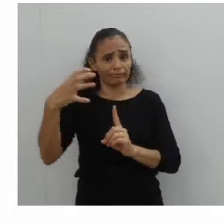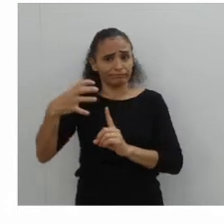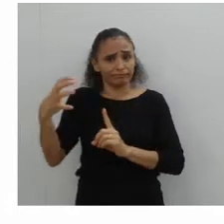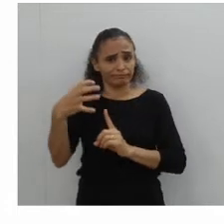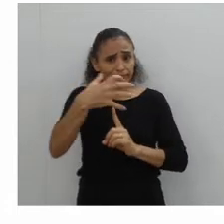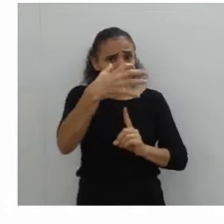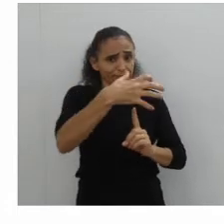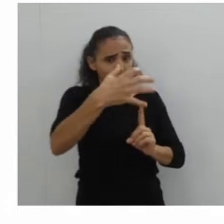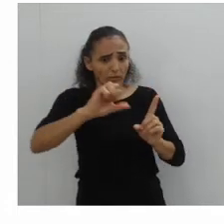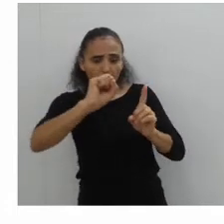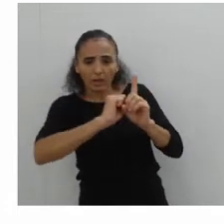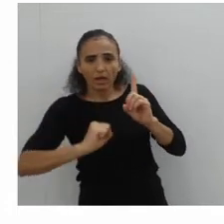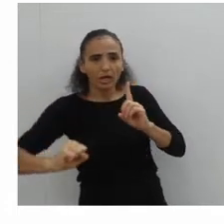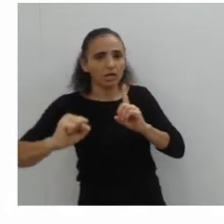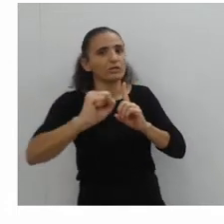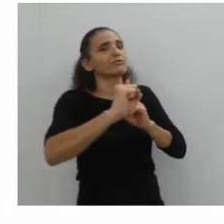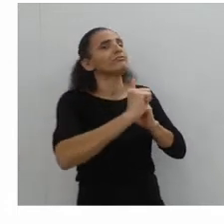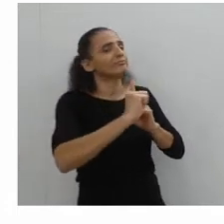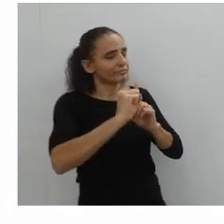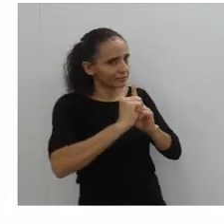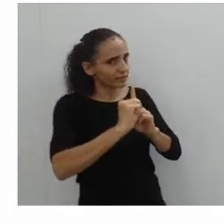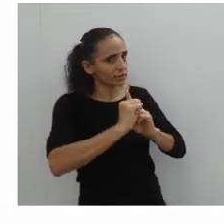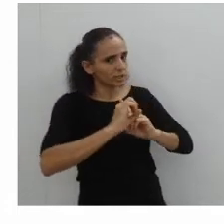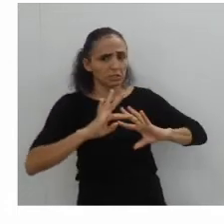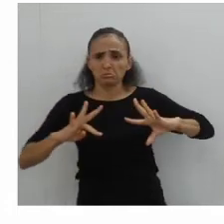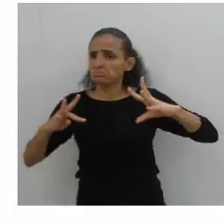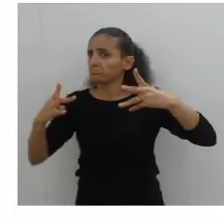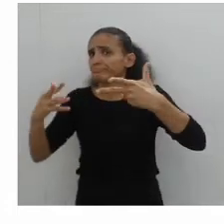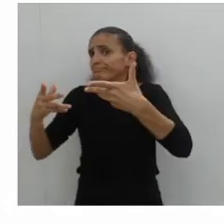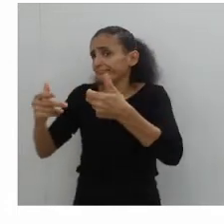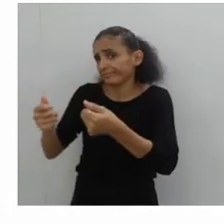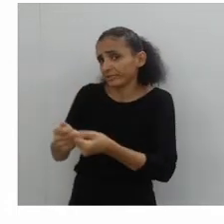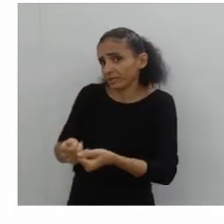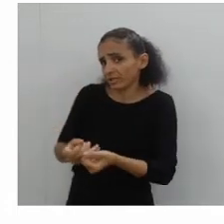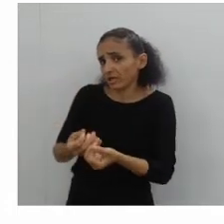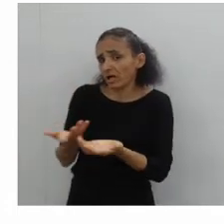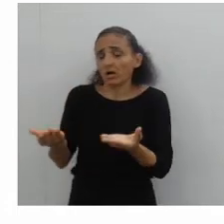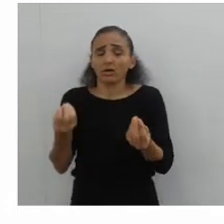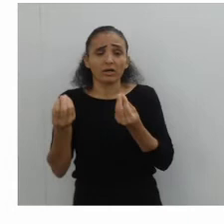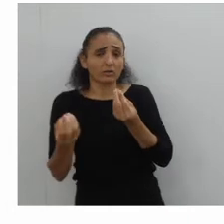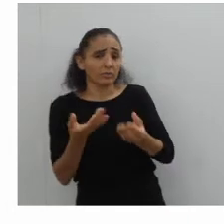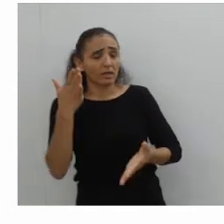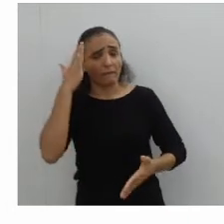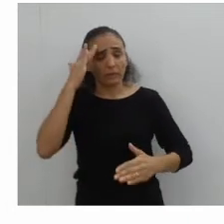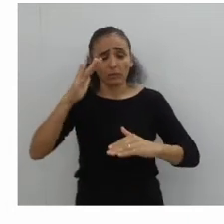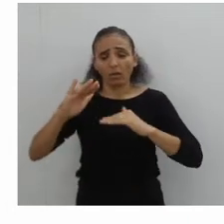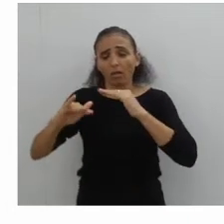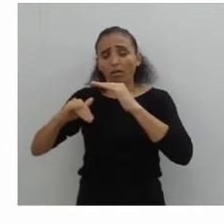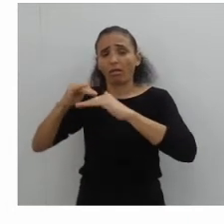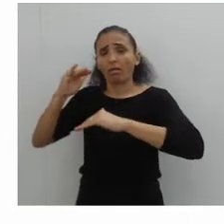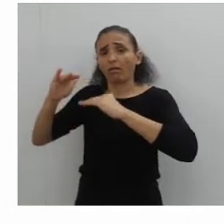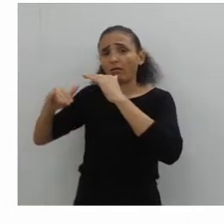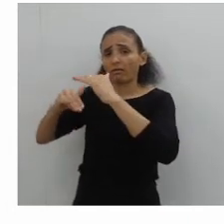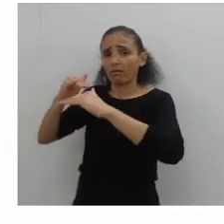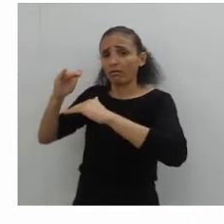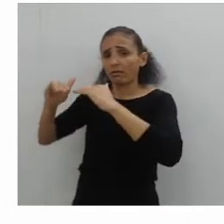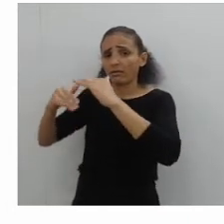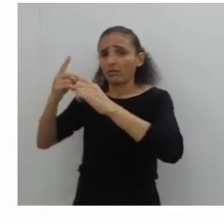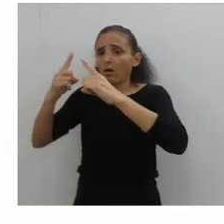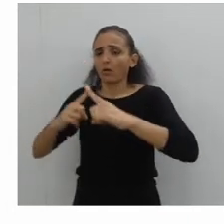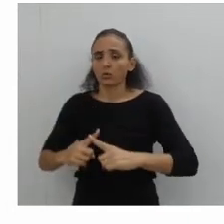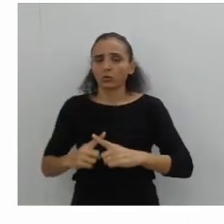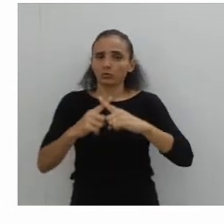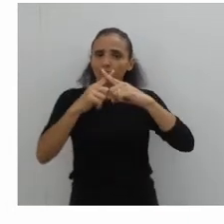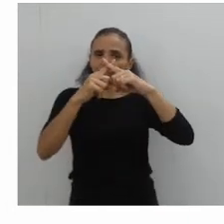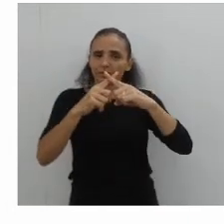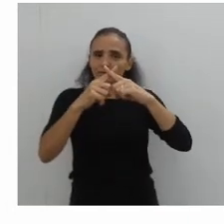ao longo da nossa vida, da sociedade como um todo, elas são um fator muito relevante para construir o nosso senso de